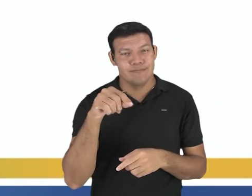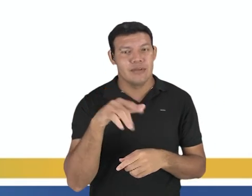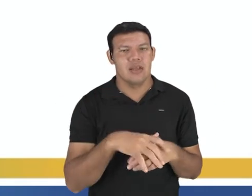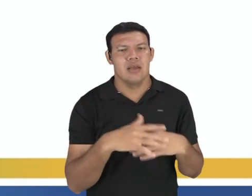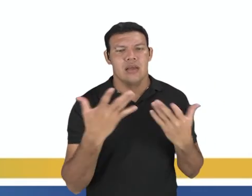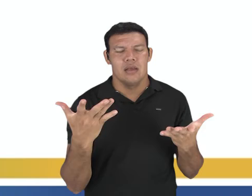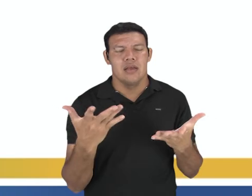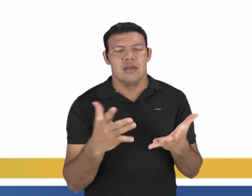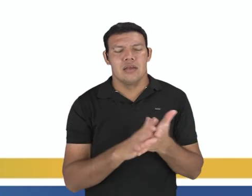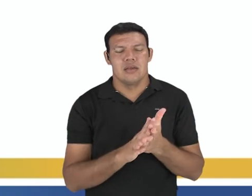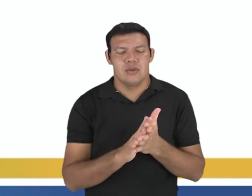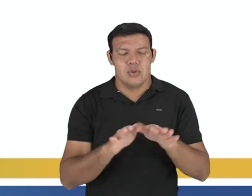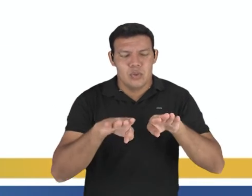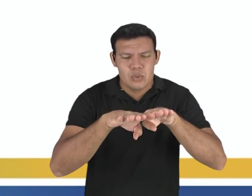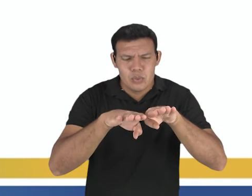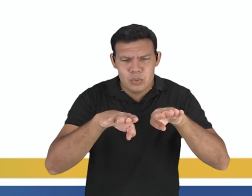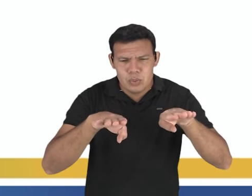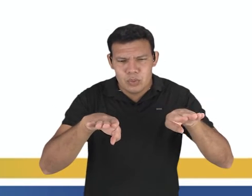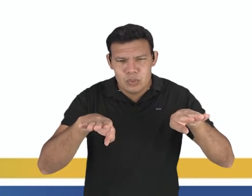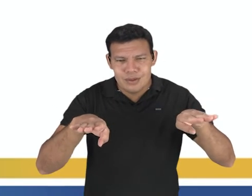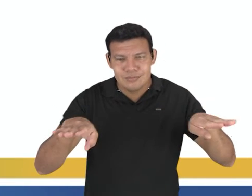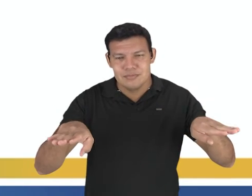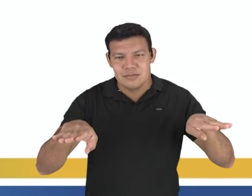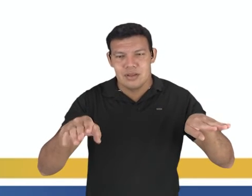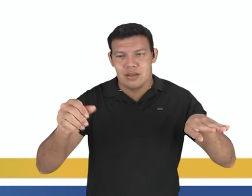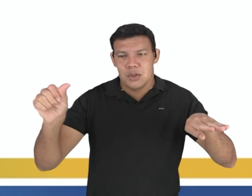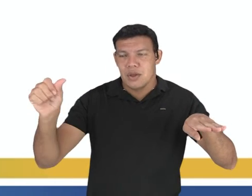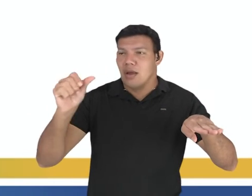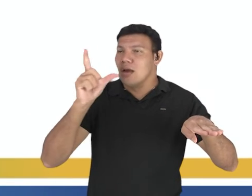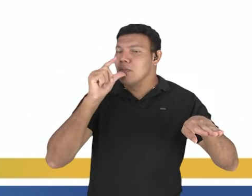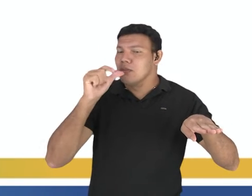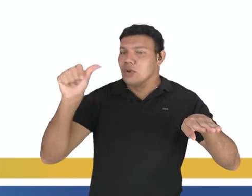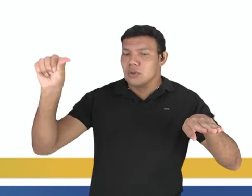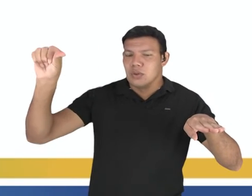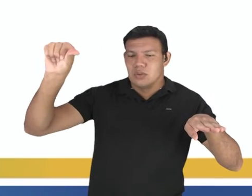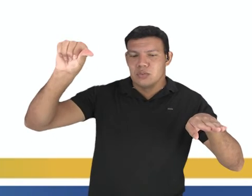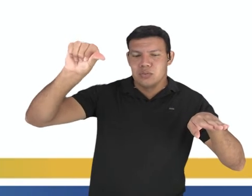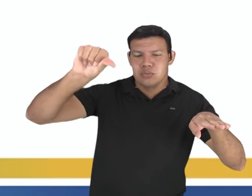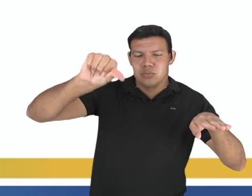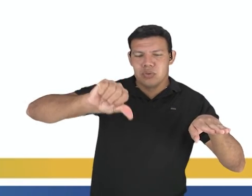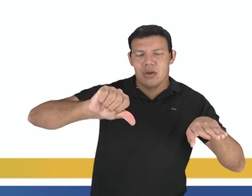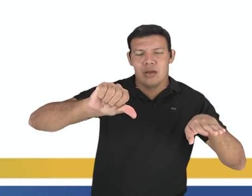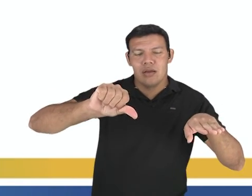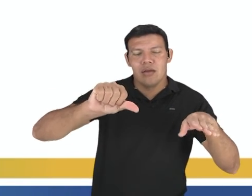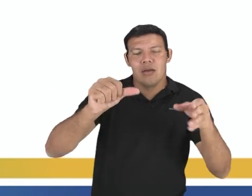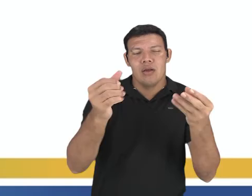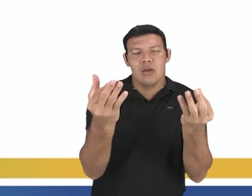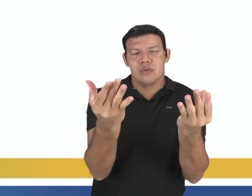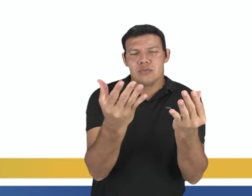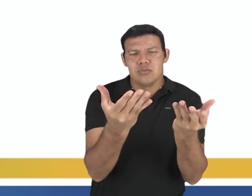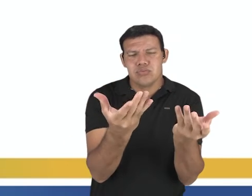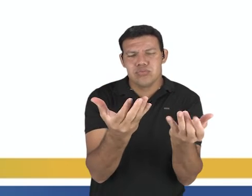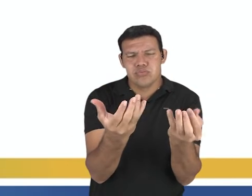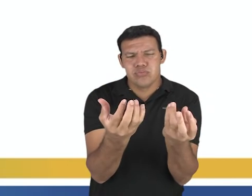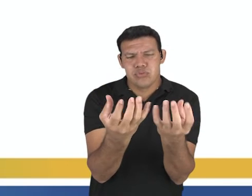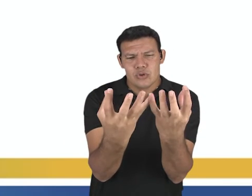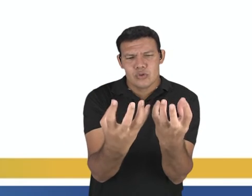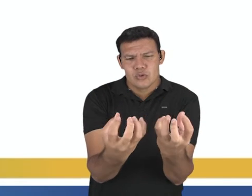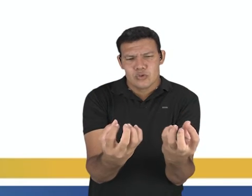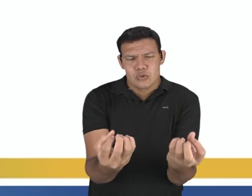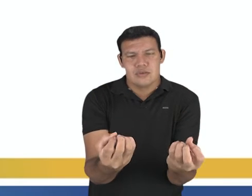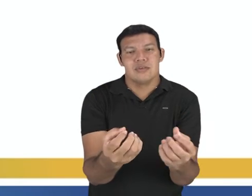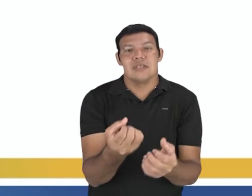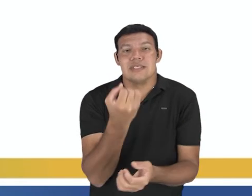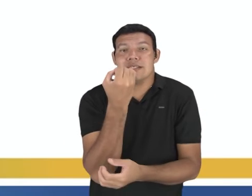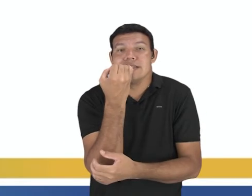água nessa superfície, ela não vai correr, vai apenas ser absorvida pela terra, certo? Mas e